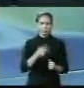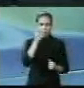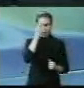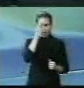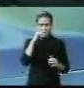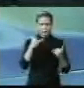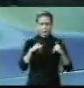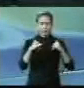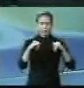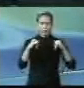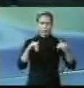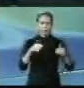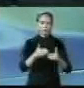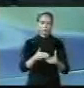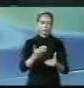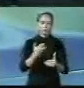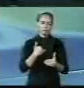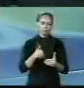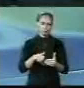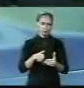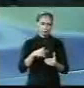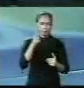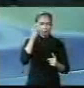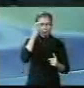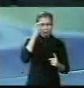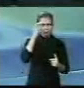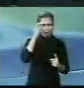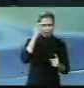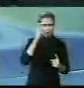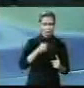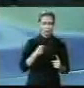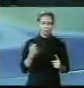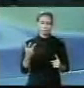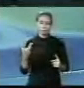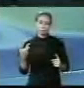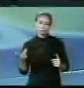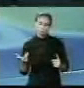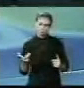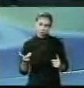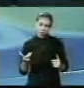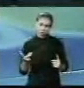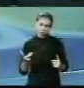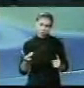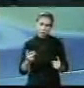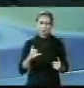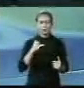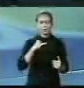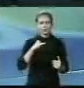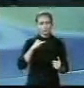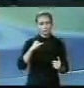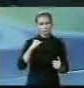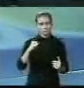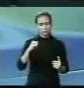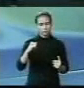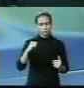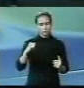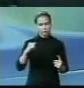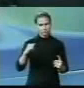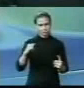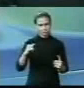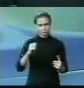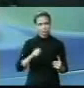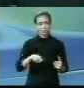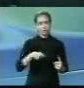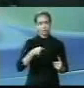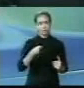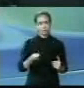é interessante que alguma mensagem seja dada. Agora, para quem está acessando externamente a rede, talvez seja melhor ele simplesmente descartar